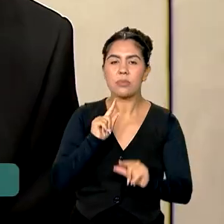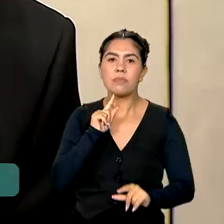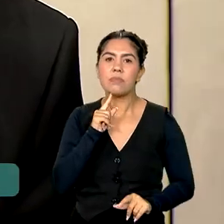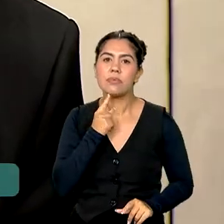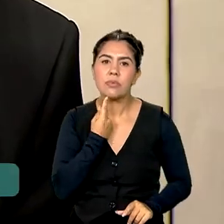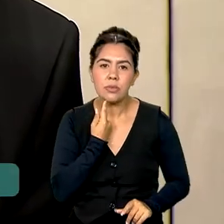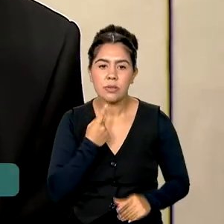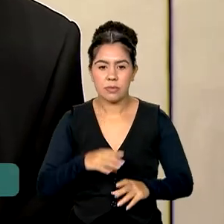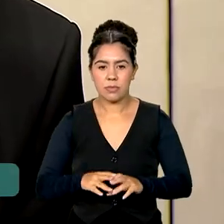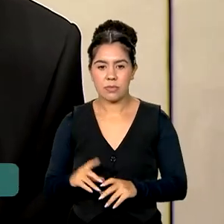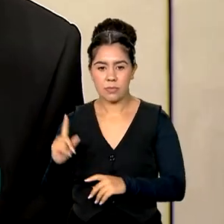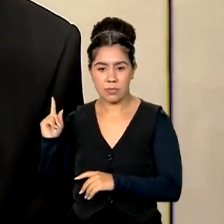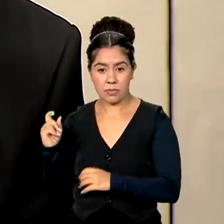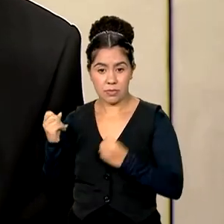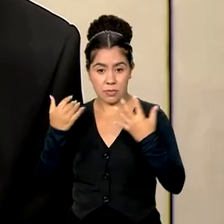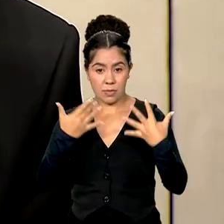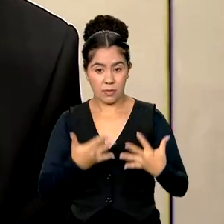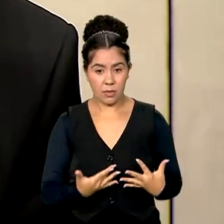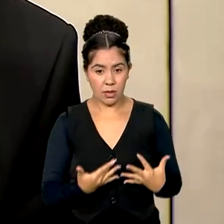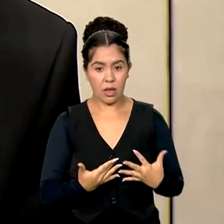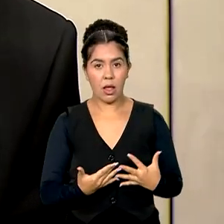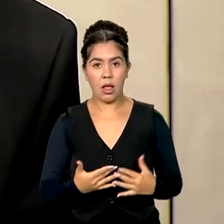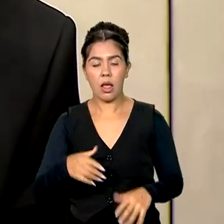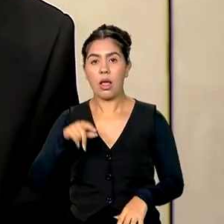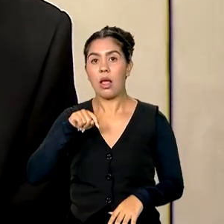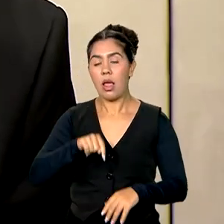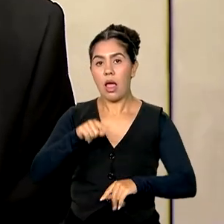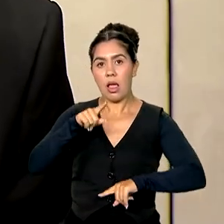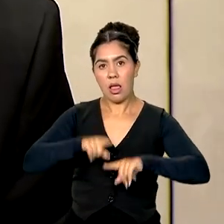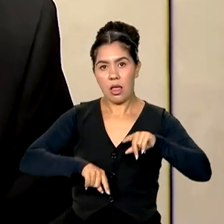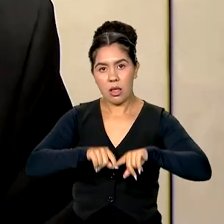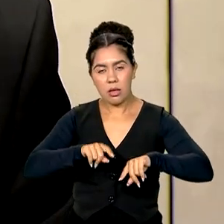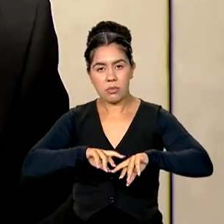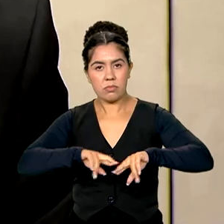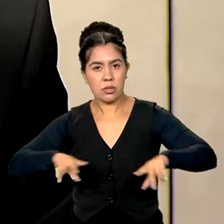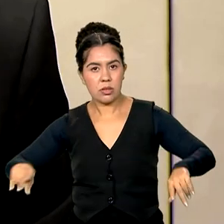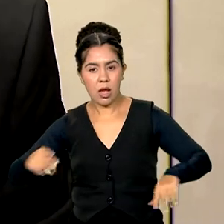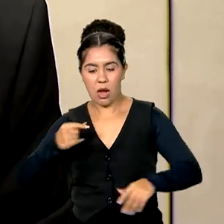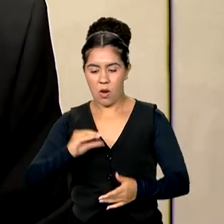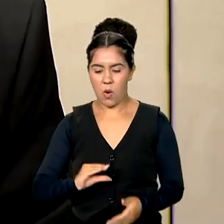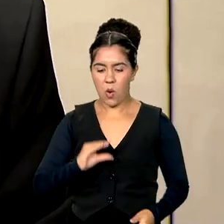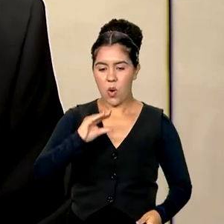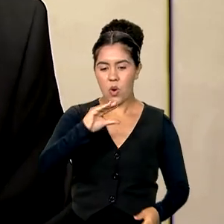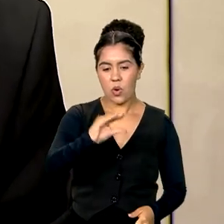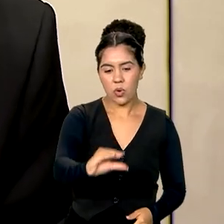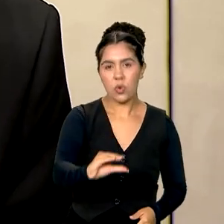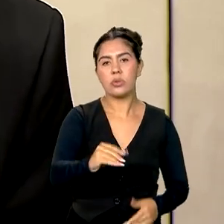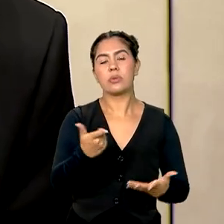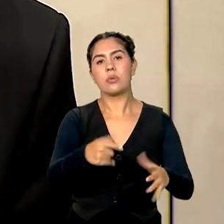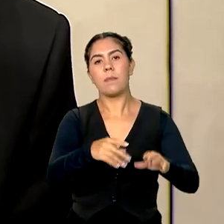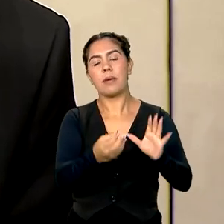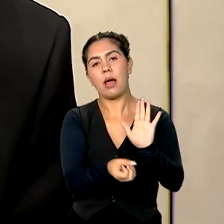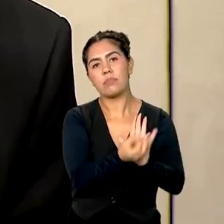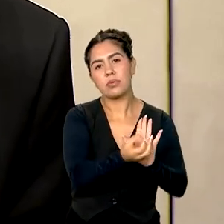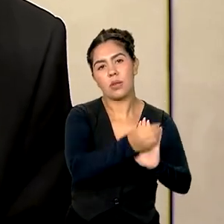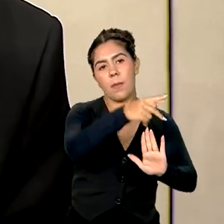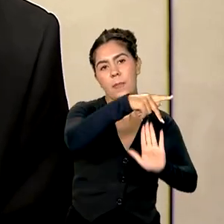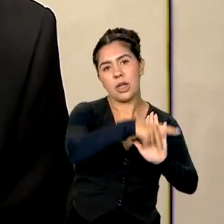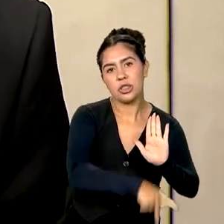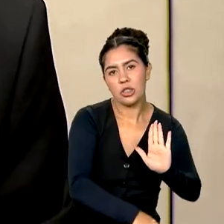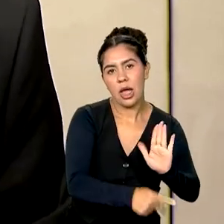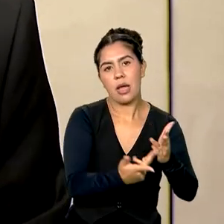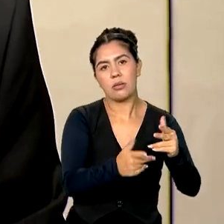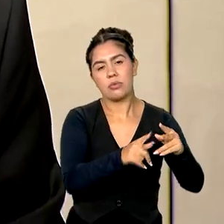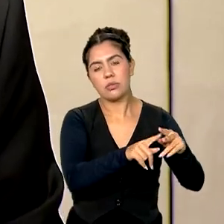esse recurso Vai para os projetos estruturantes para os projetos de digitalização enfim para os